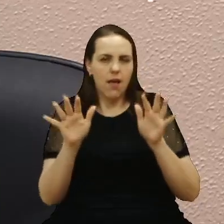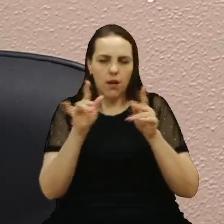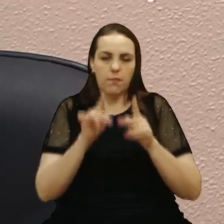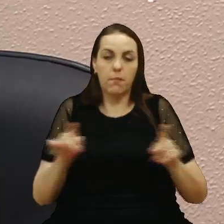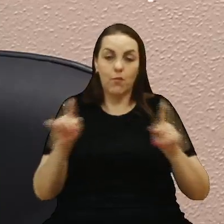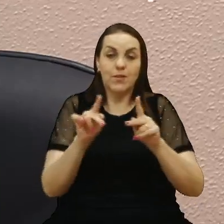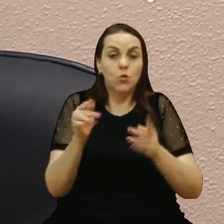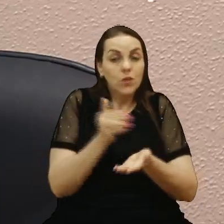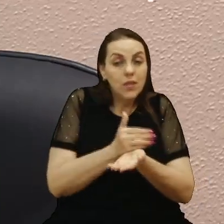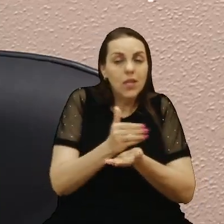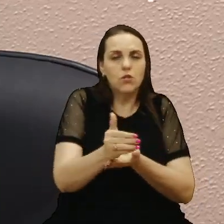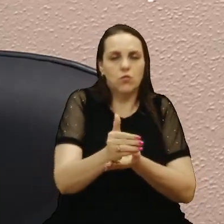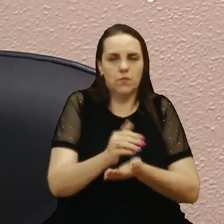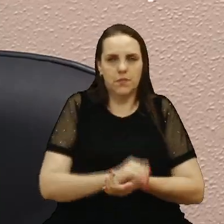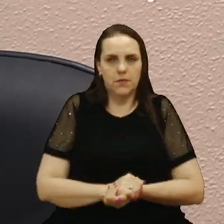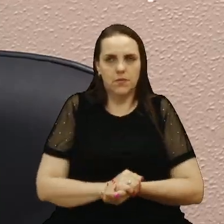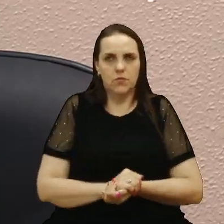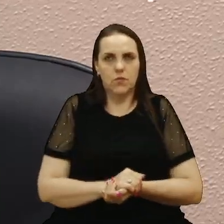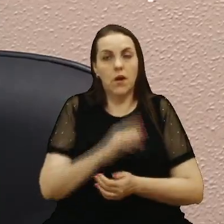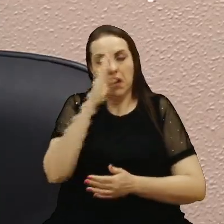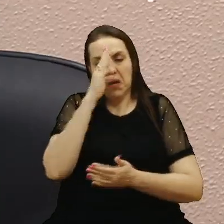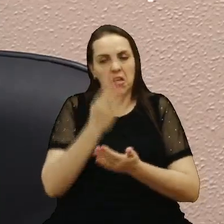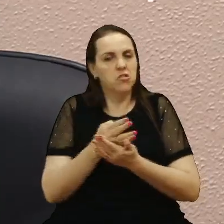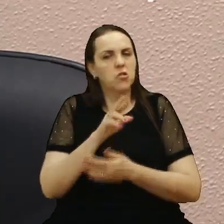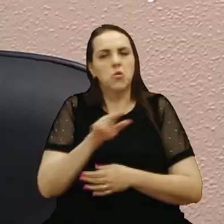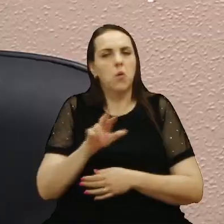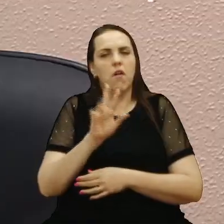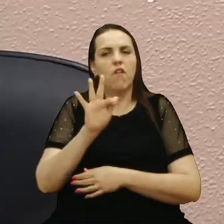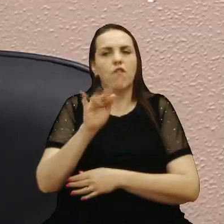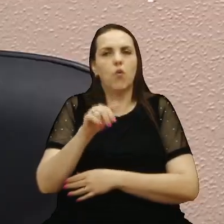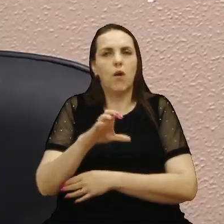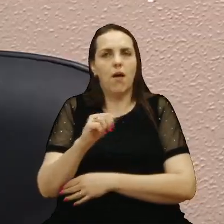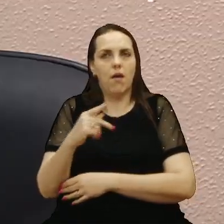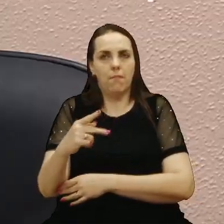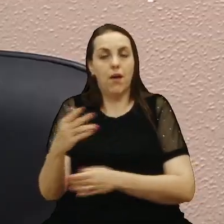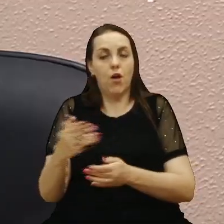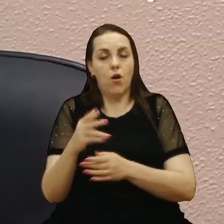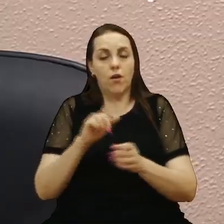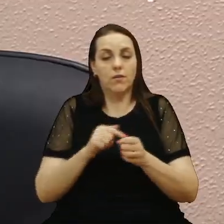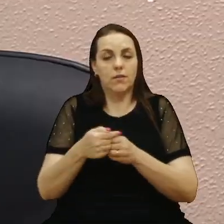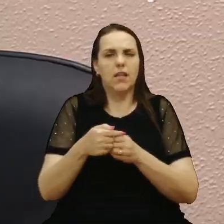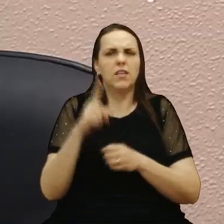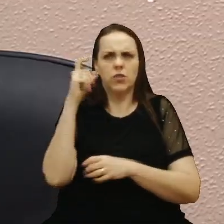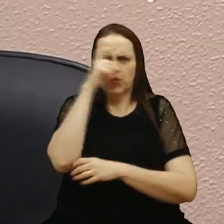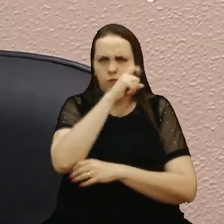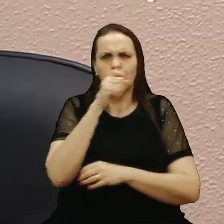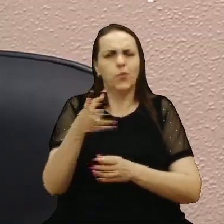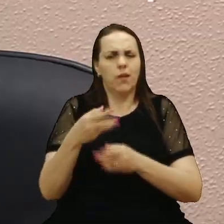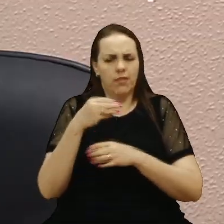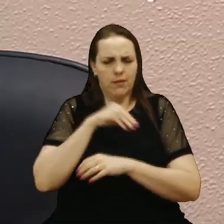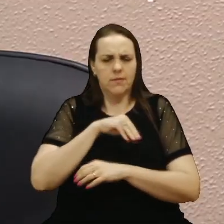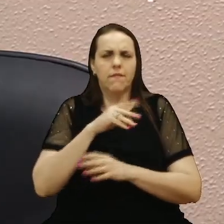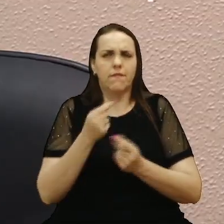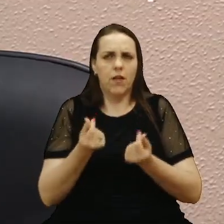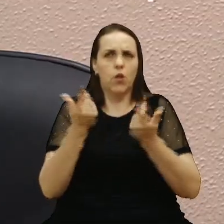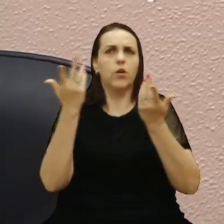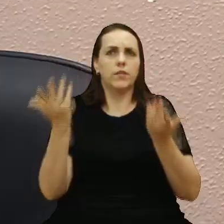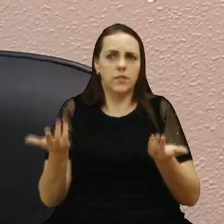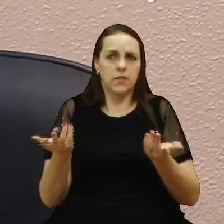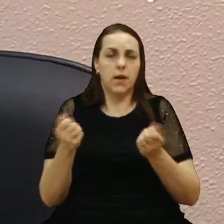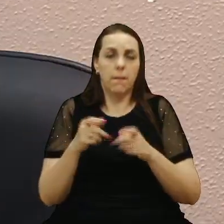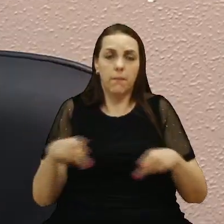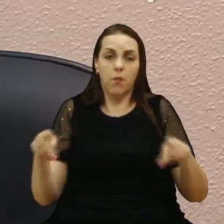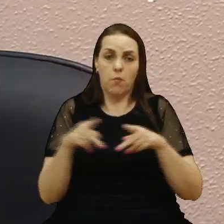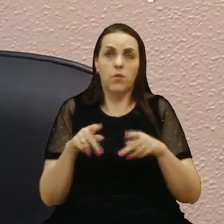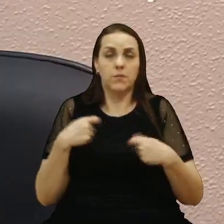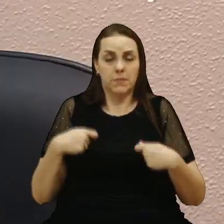o início. Acho que não foi isso que aconteceu com o FUNCAP, e agora o município tem dificuldades para receber esses valores, mas é claro que a população precisa fazer